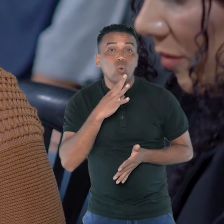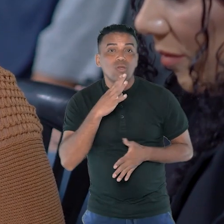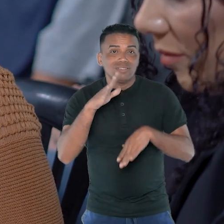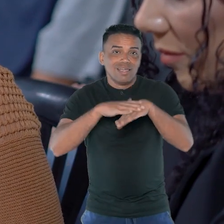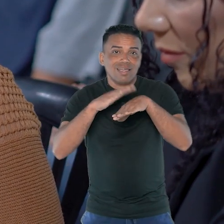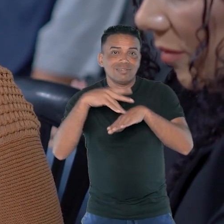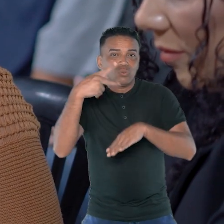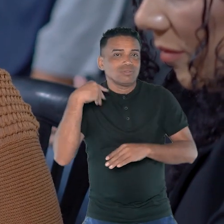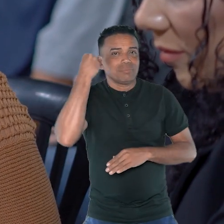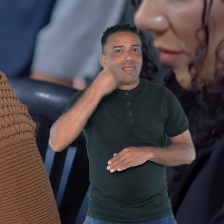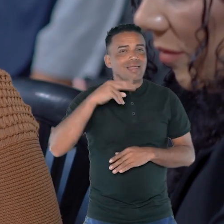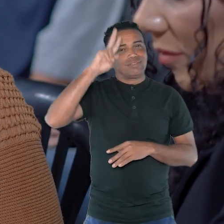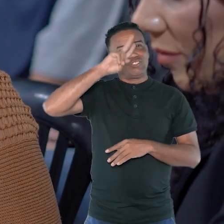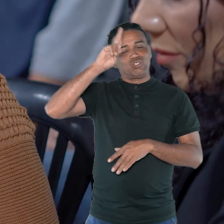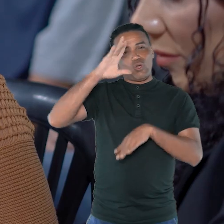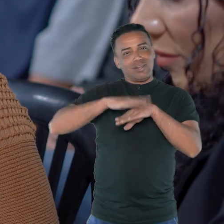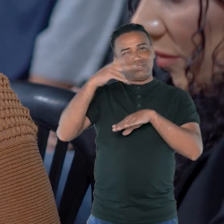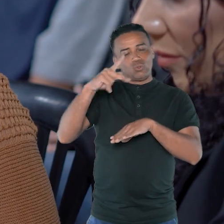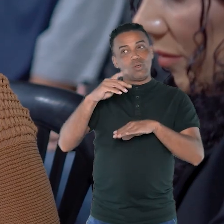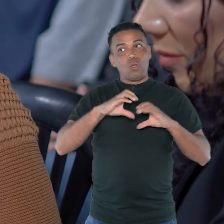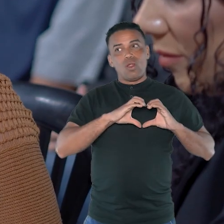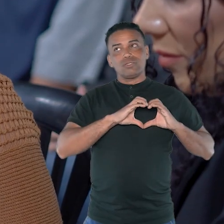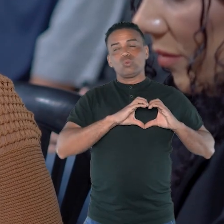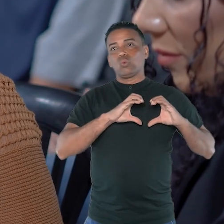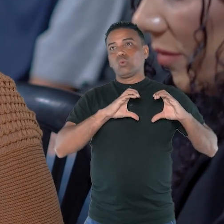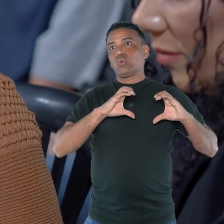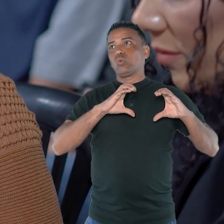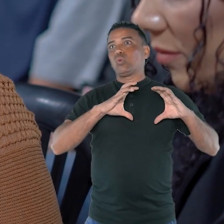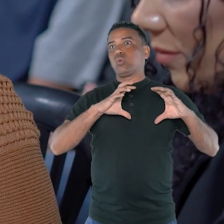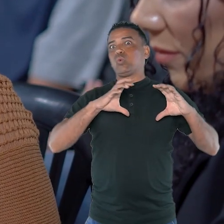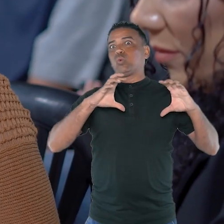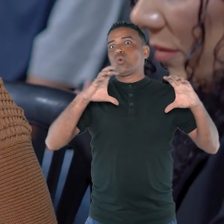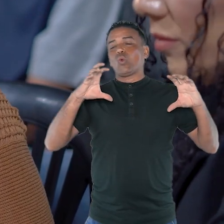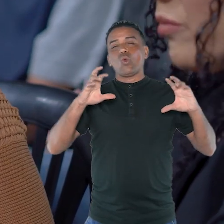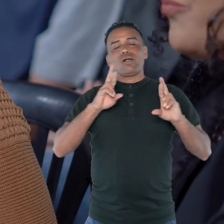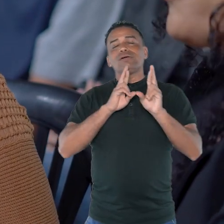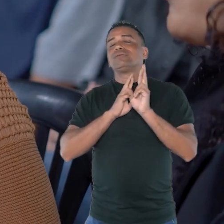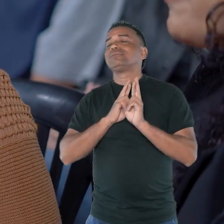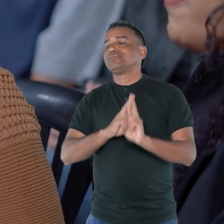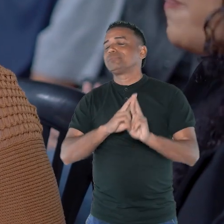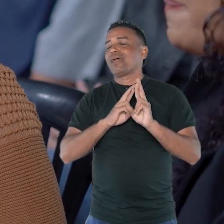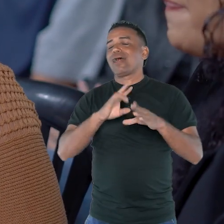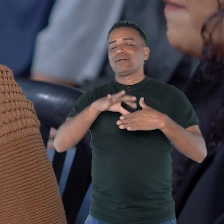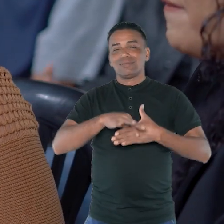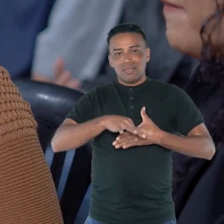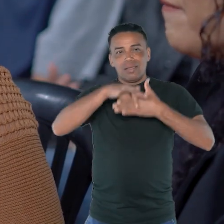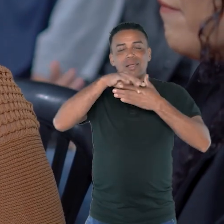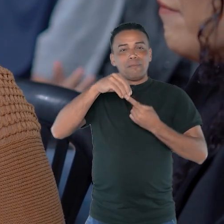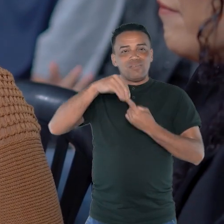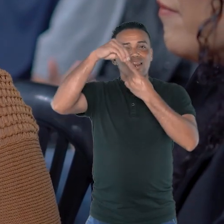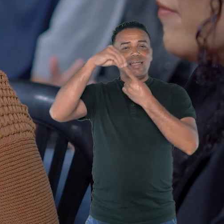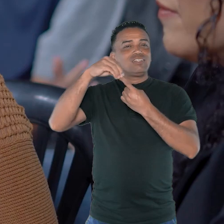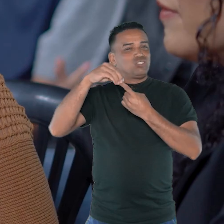história me encheu o coração assim, né, de esperança e de ter esse privilégio de passar para ela, de contar